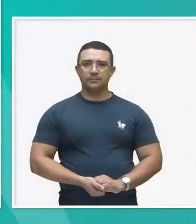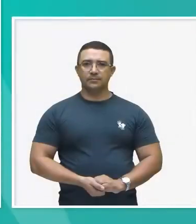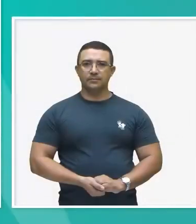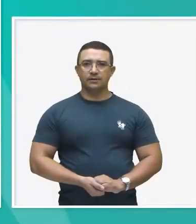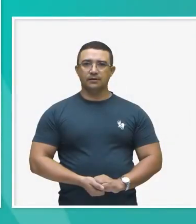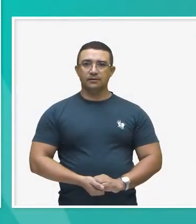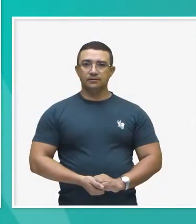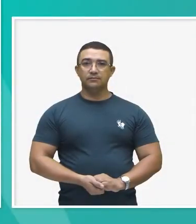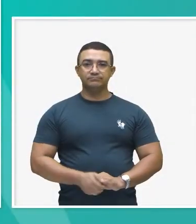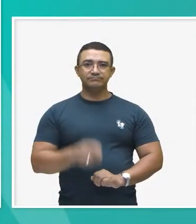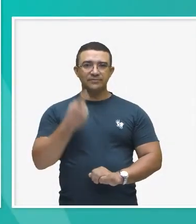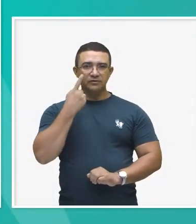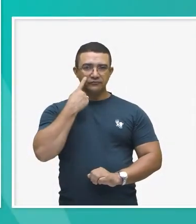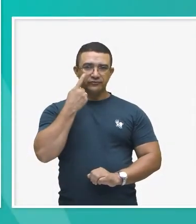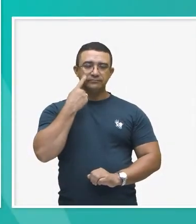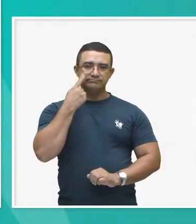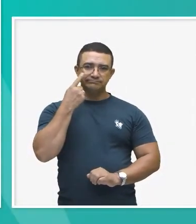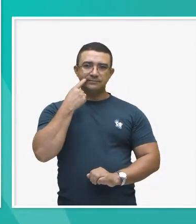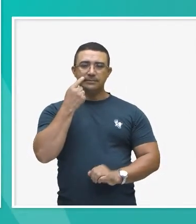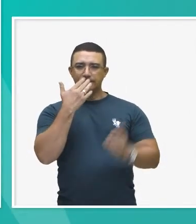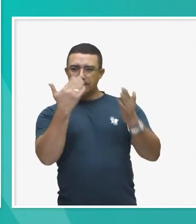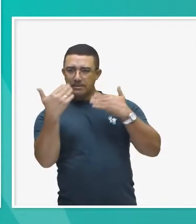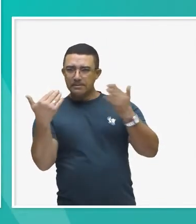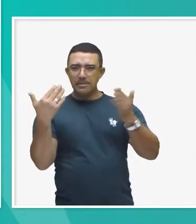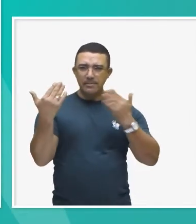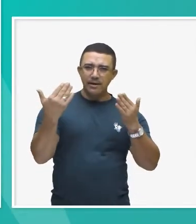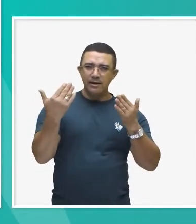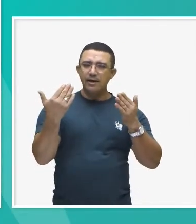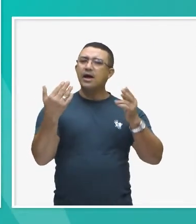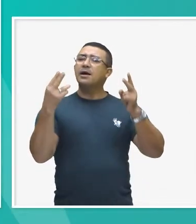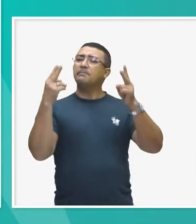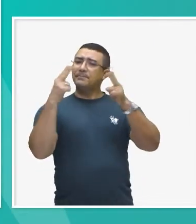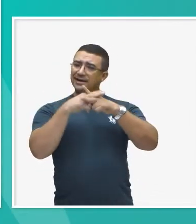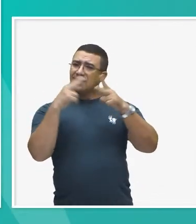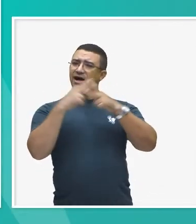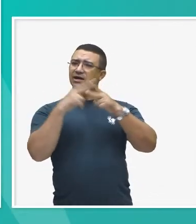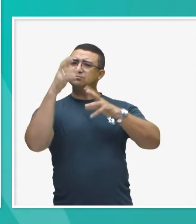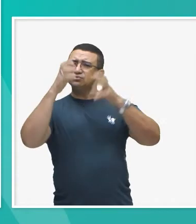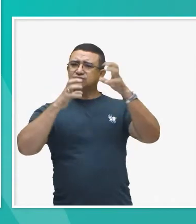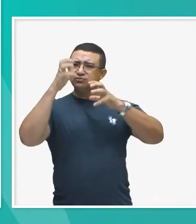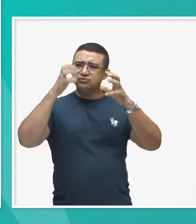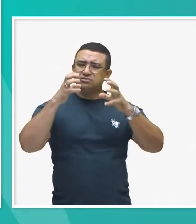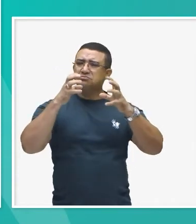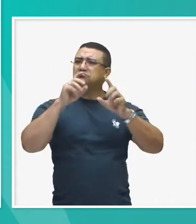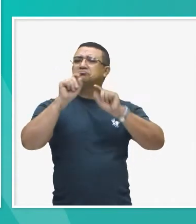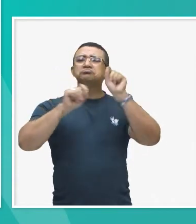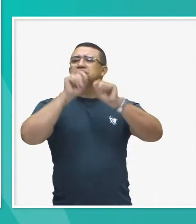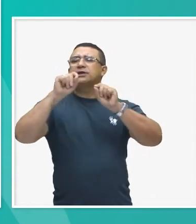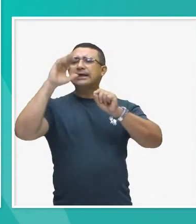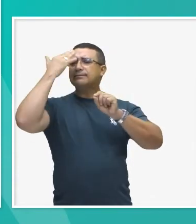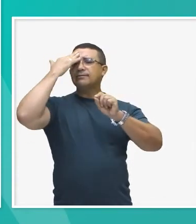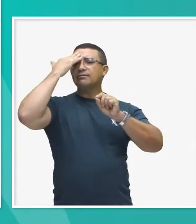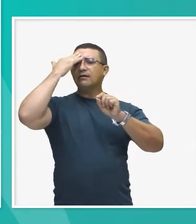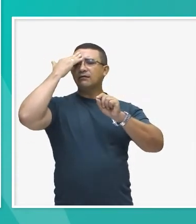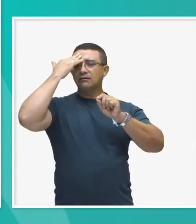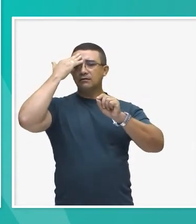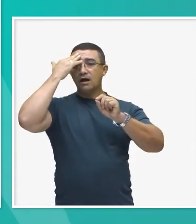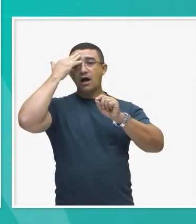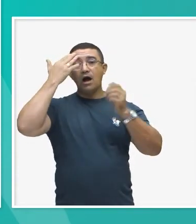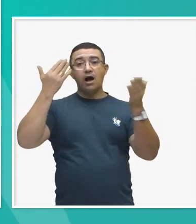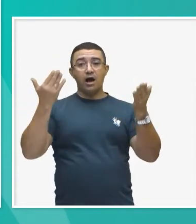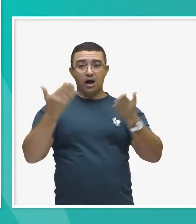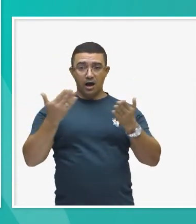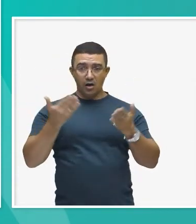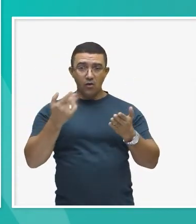Olha, a situação ficou bem tensa ali naquele vídeo, né? Eles estão brigando pra valer. Vamos entender então o que eles estavam comentando? Eu tenho agora o Achieve